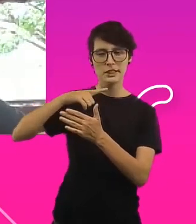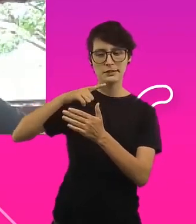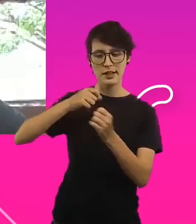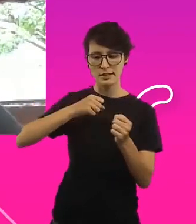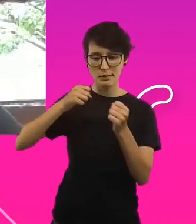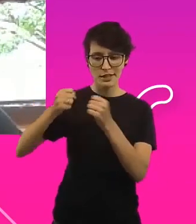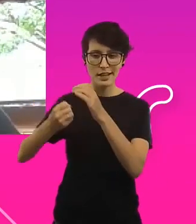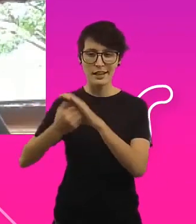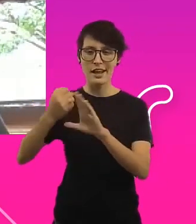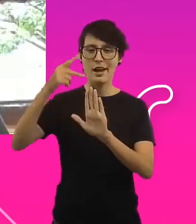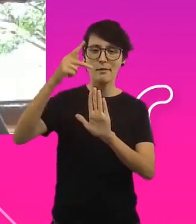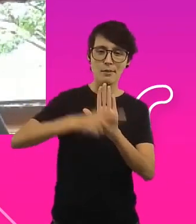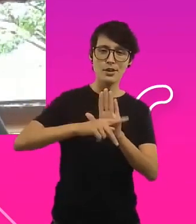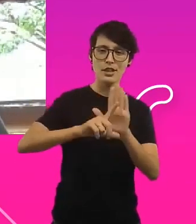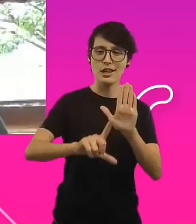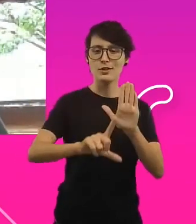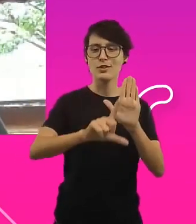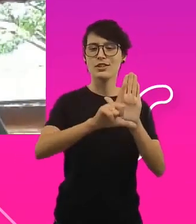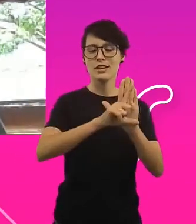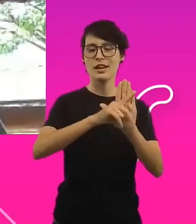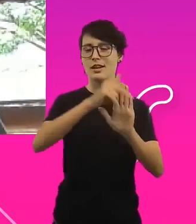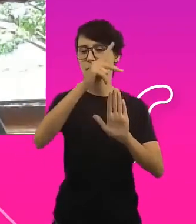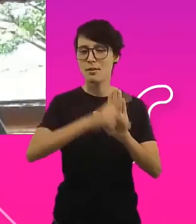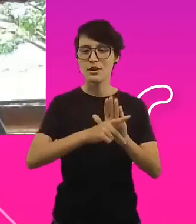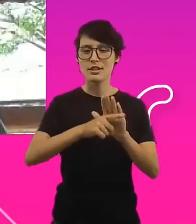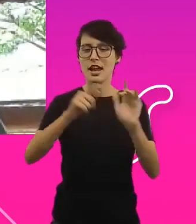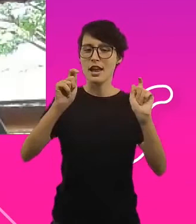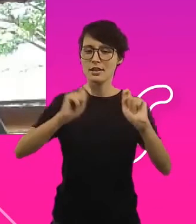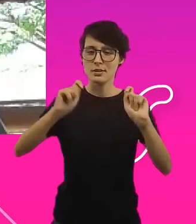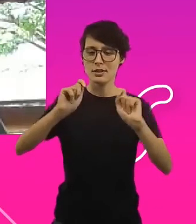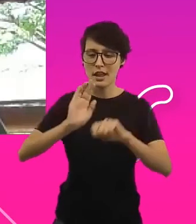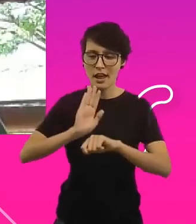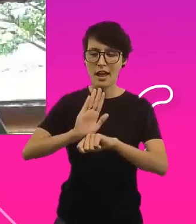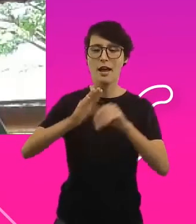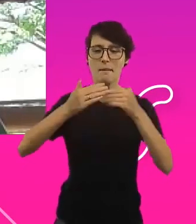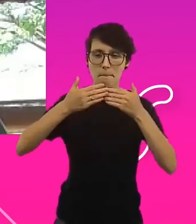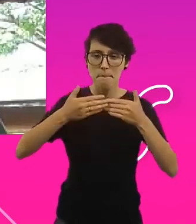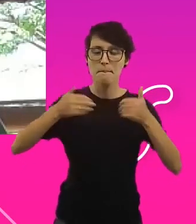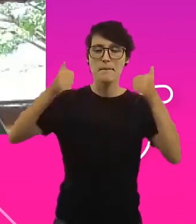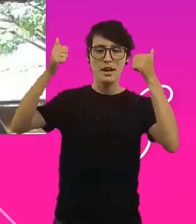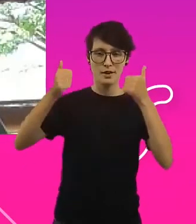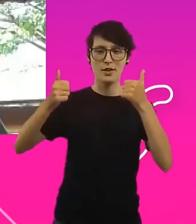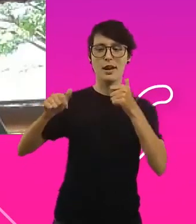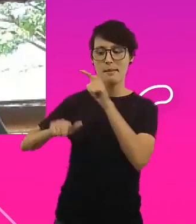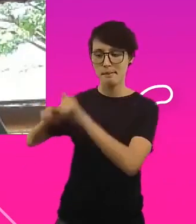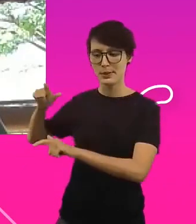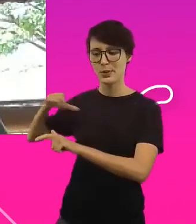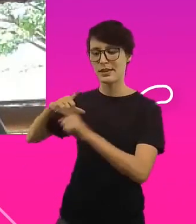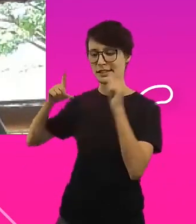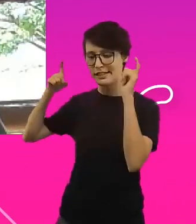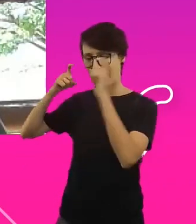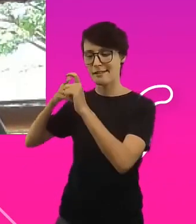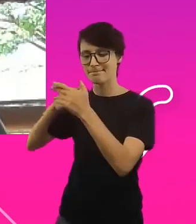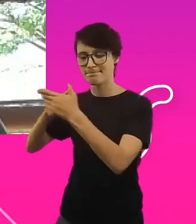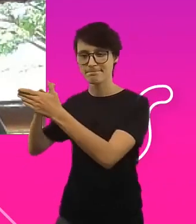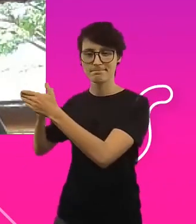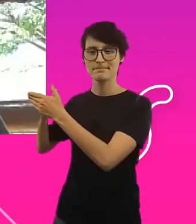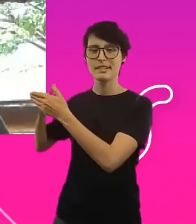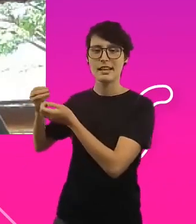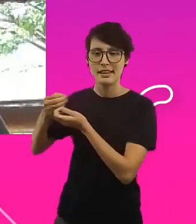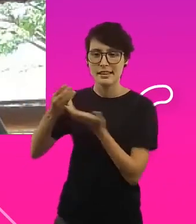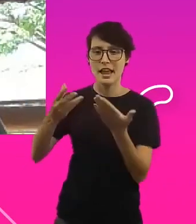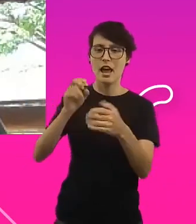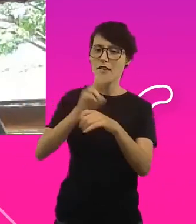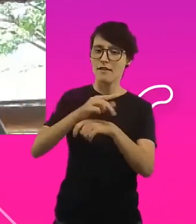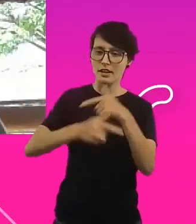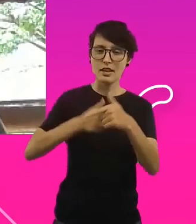projetos para melhorar essa questão, né, da saída do trabalho vulnerável para um emprego que dê mais condições da pessoa